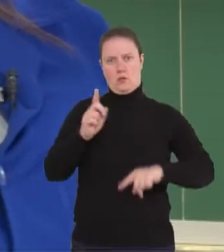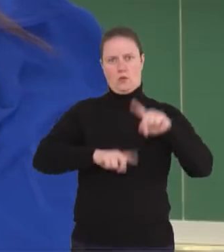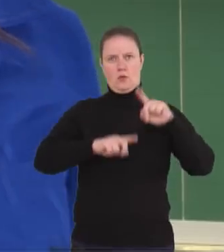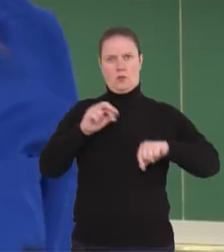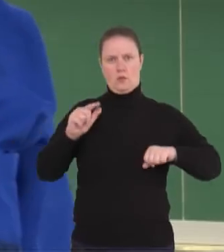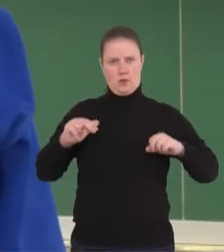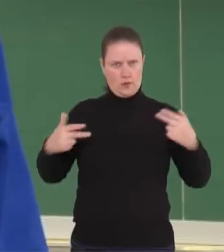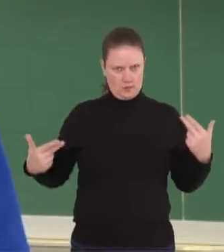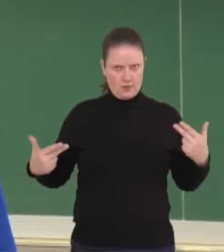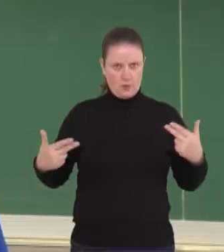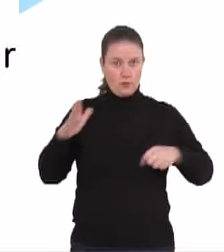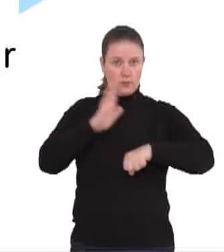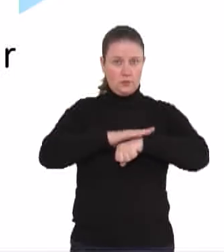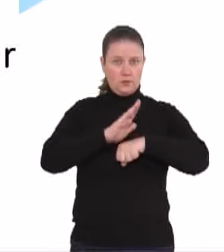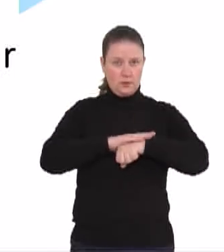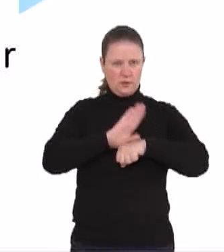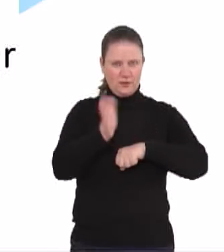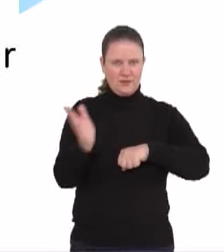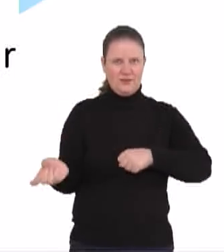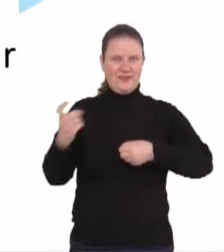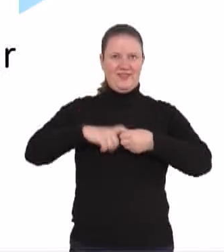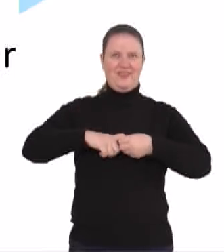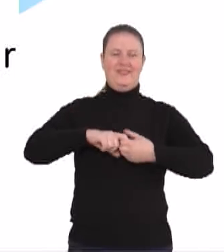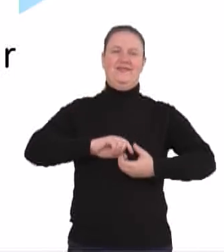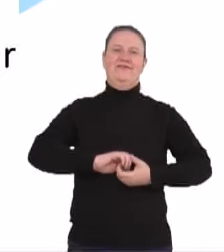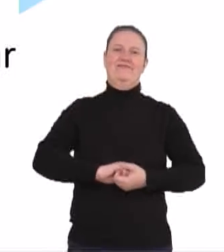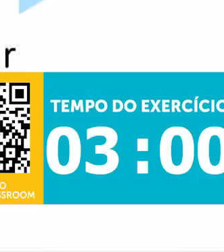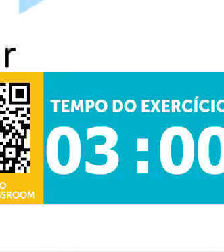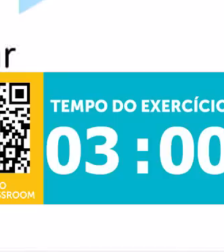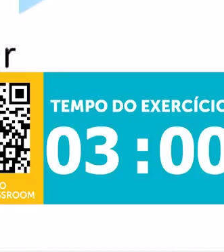Um tempinho para pensar.